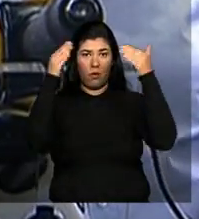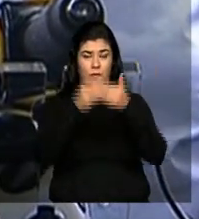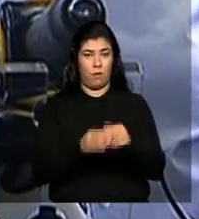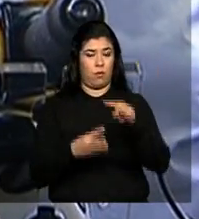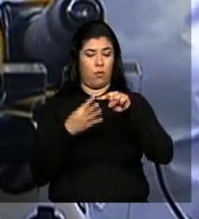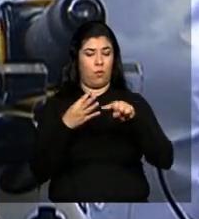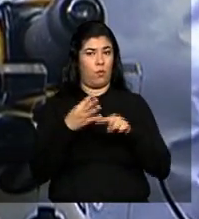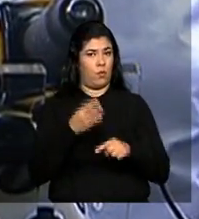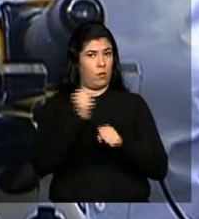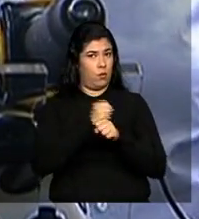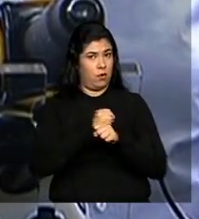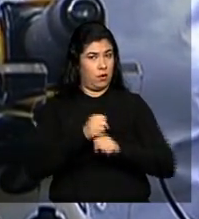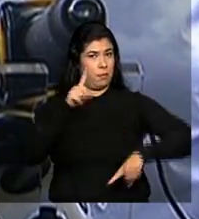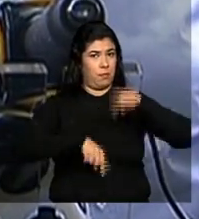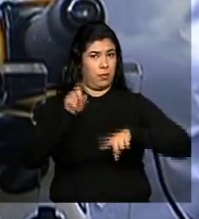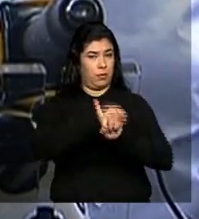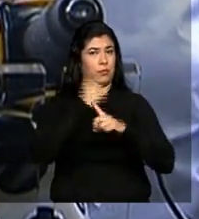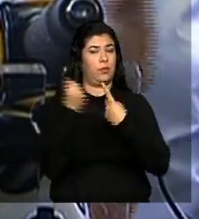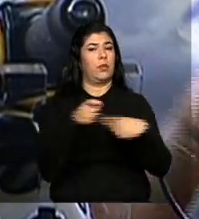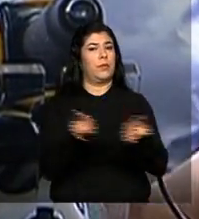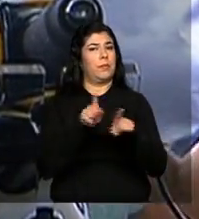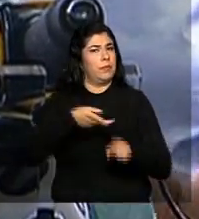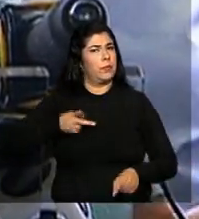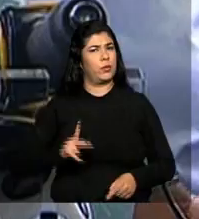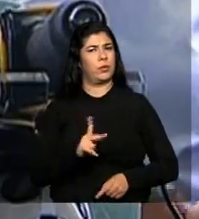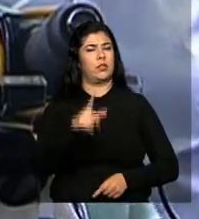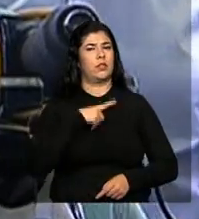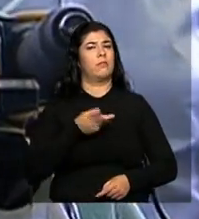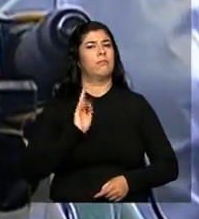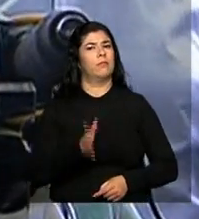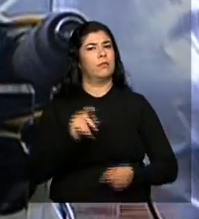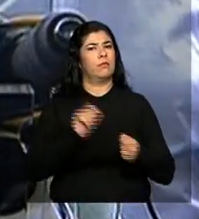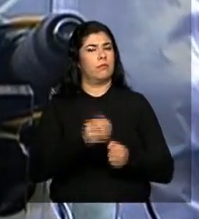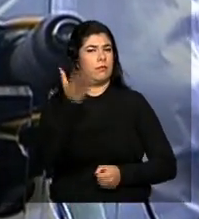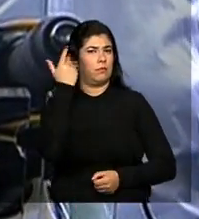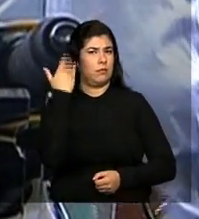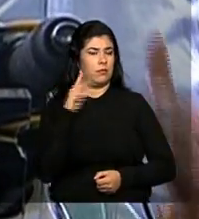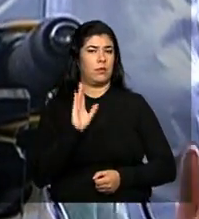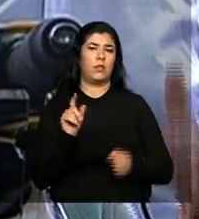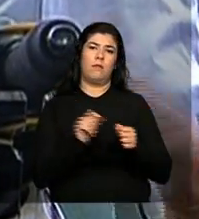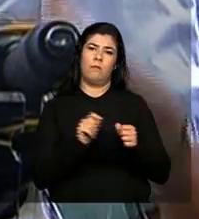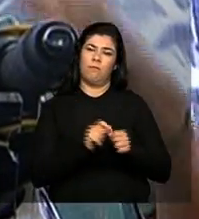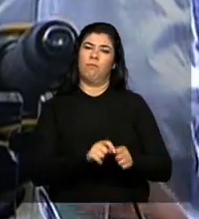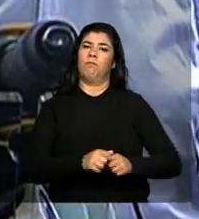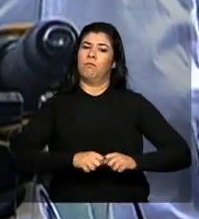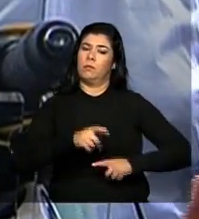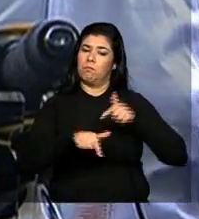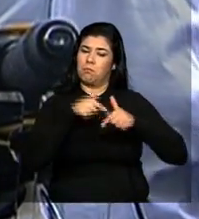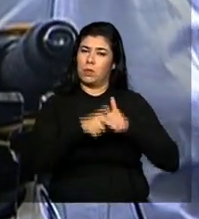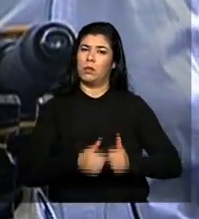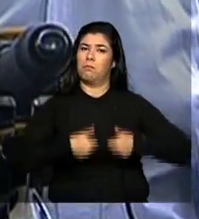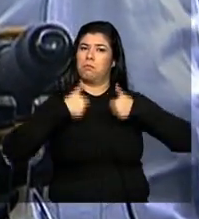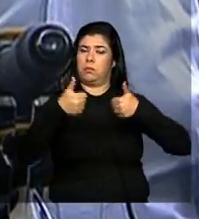em termos de política social, além de manter as que nós temos e que fizemos com êxito, eu acho que Minha Casa